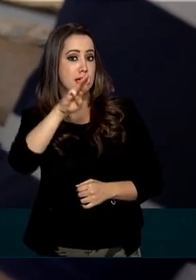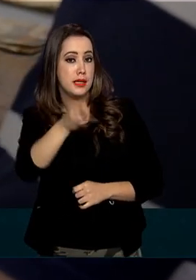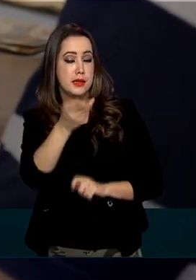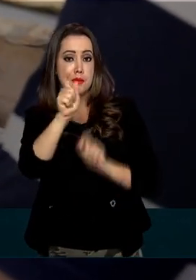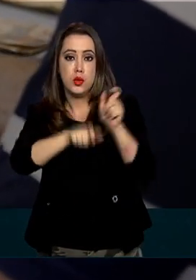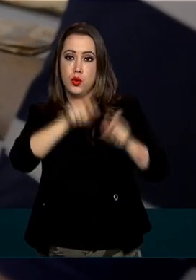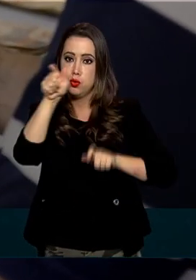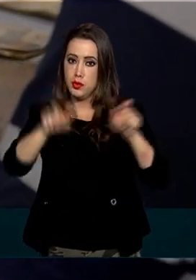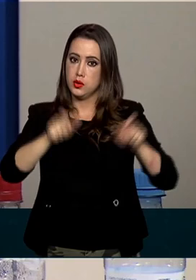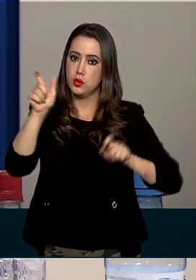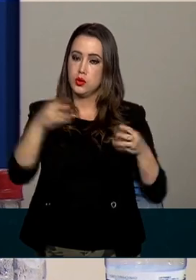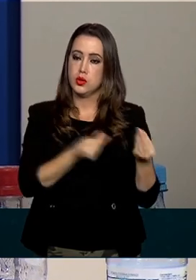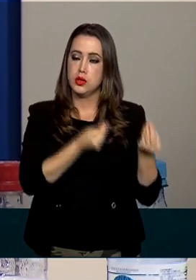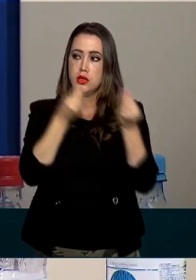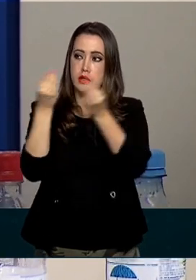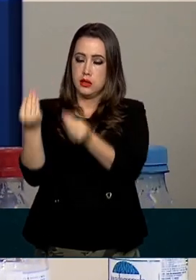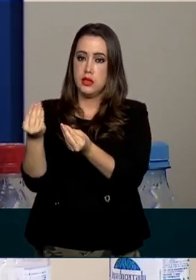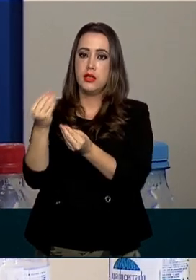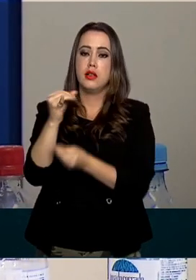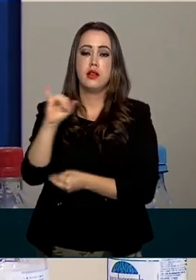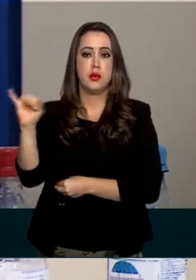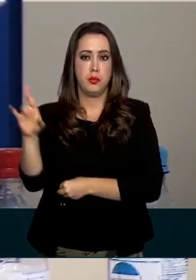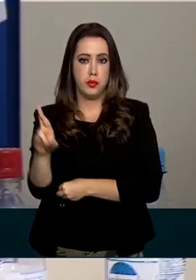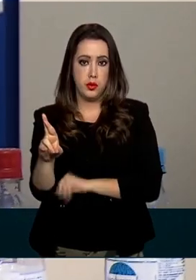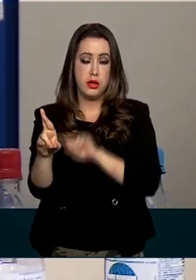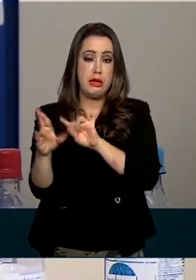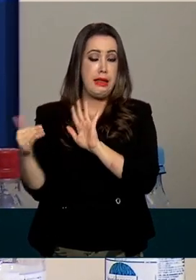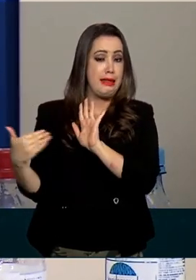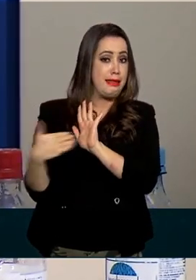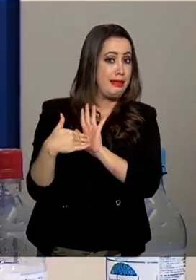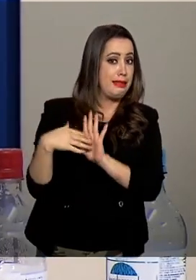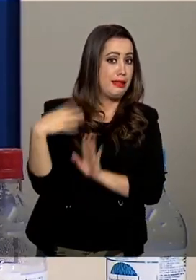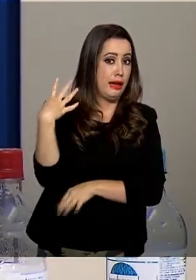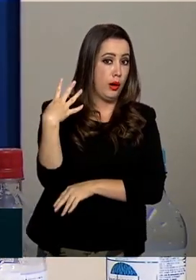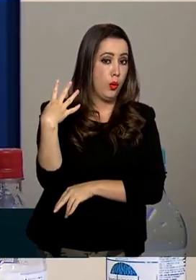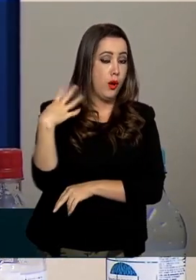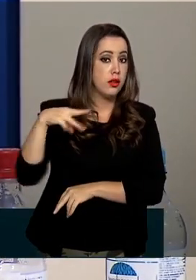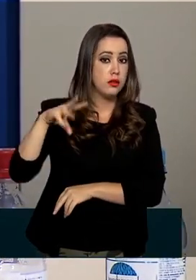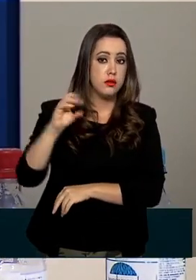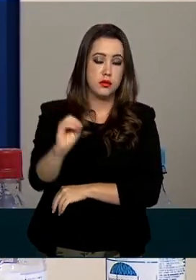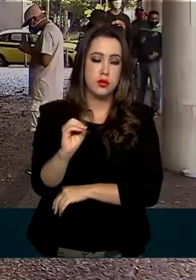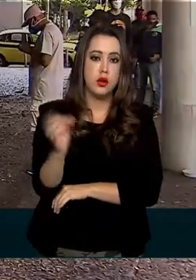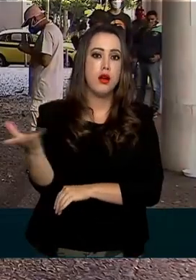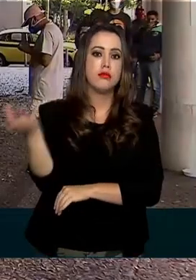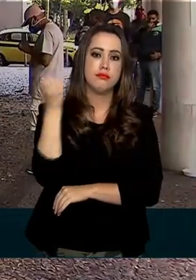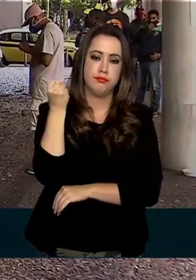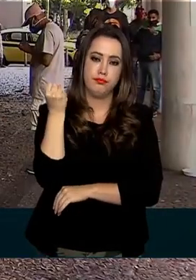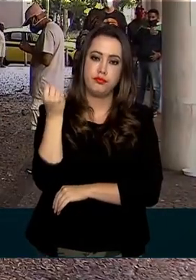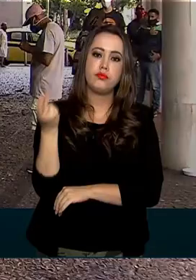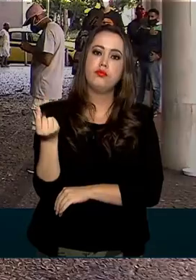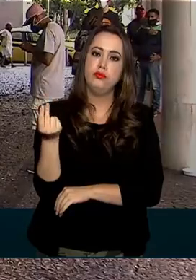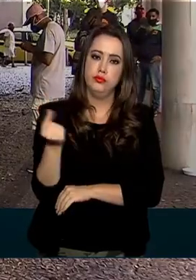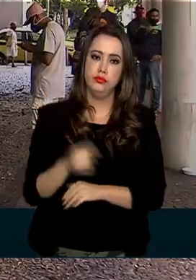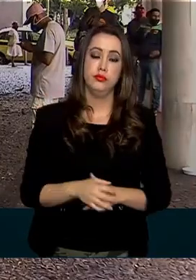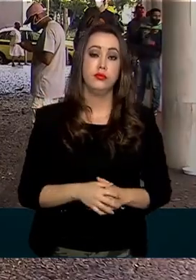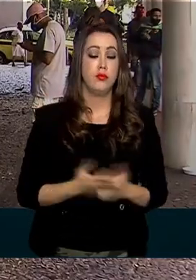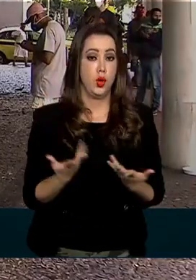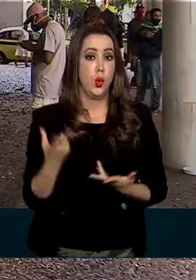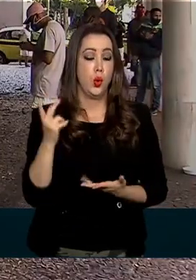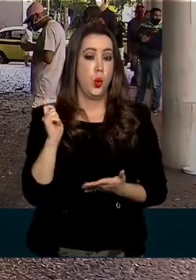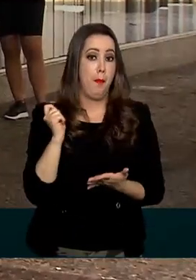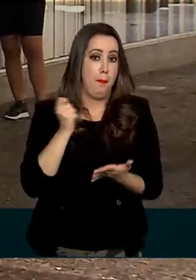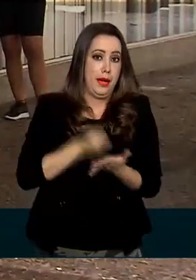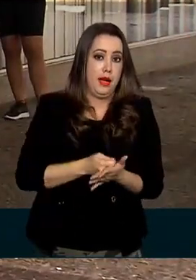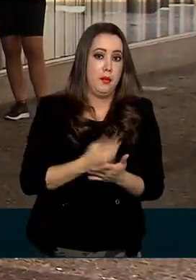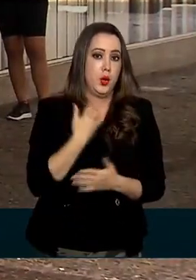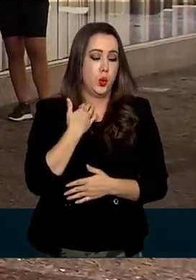contribuintes que entregaram a declaração até 4 de março receberão a restituição. O crédito